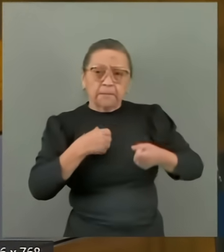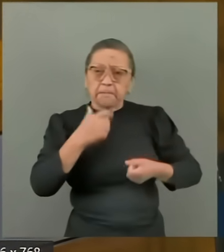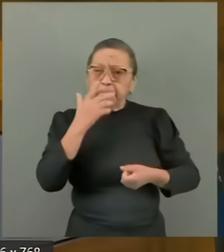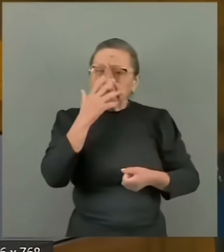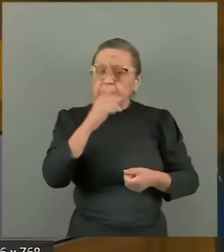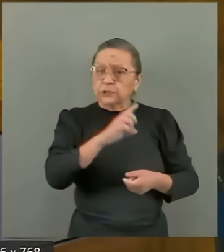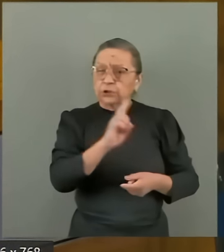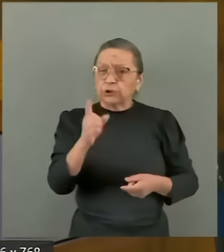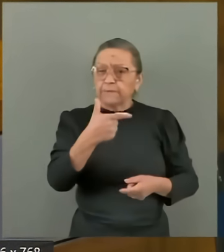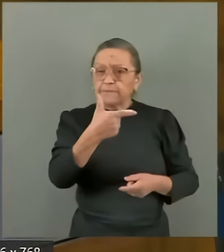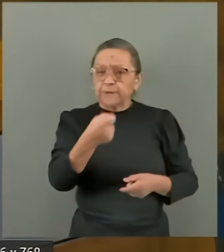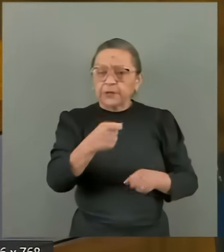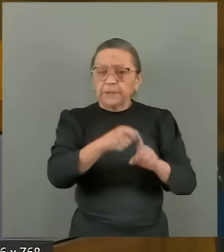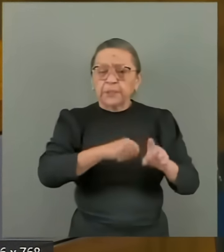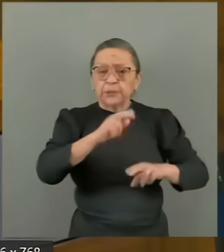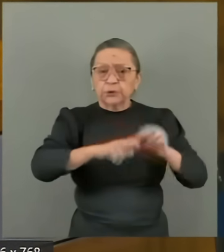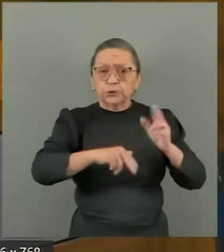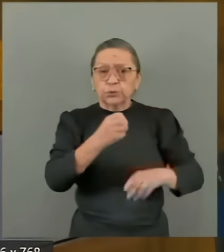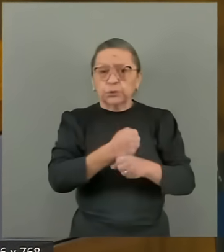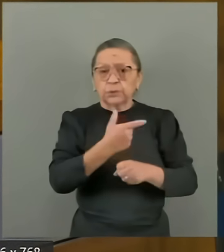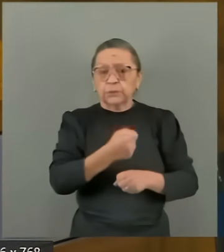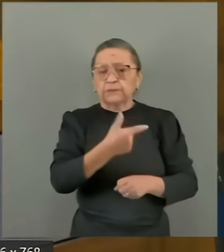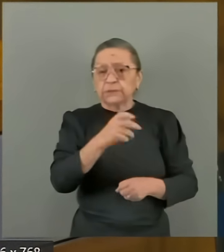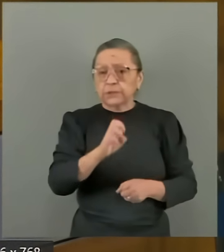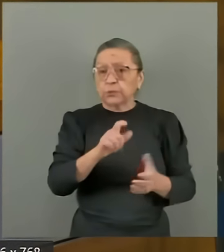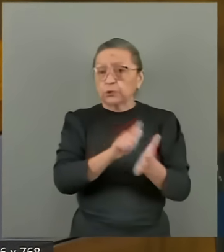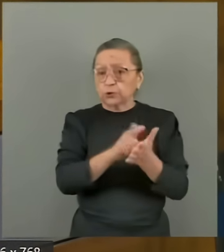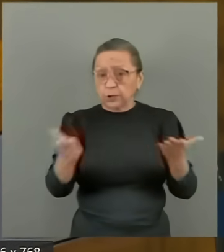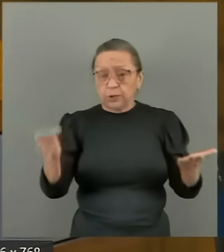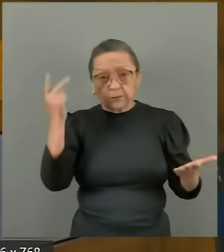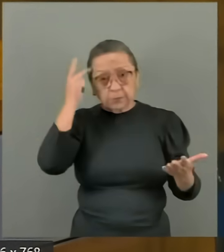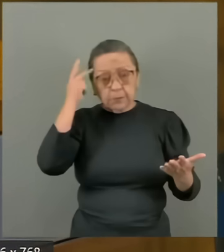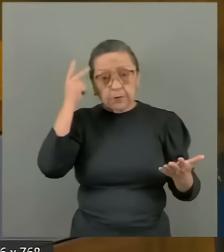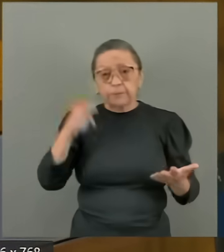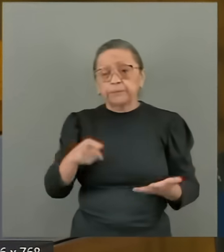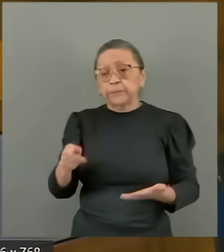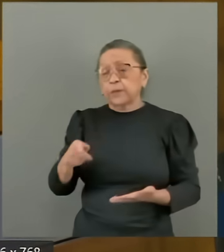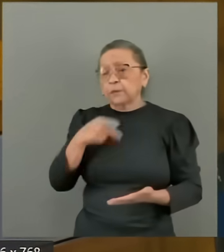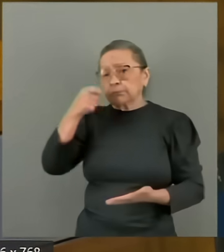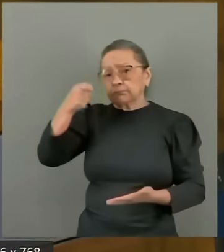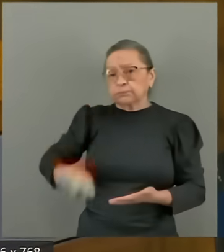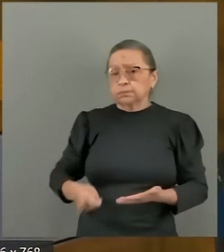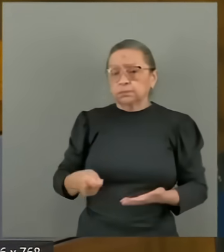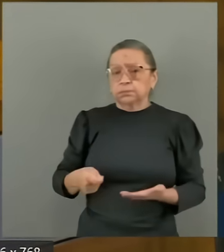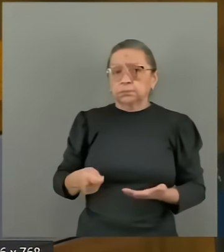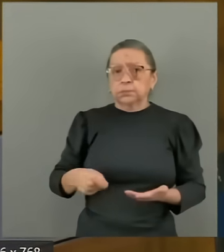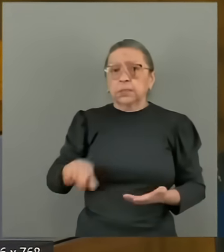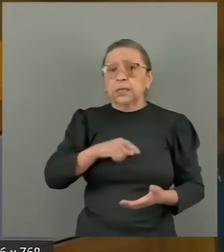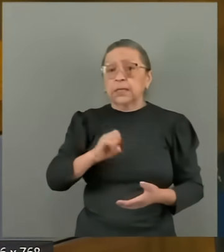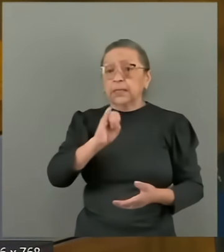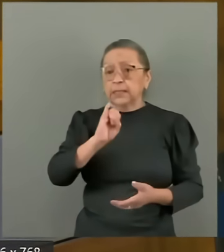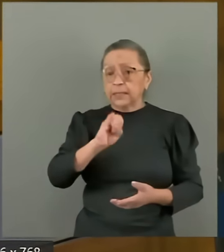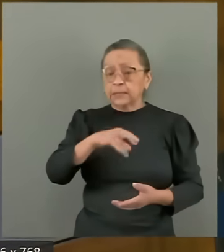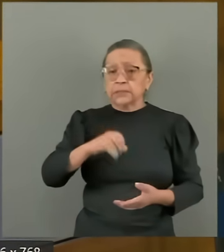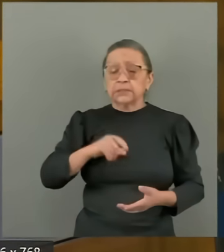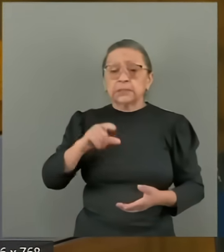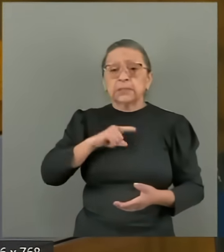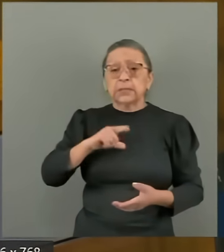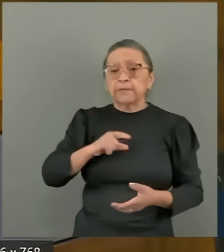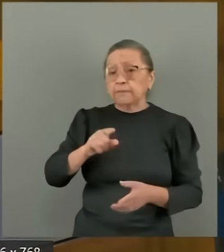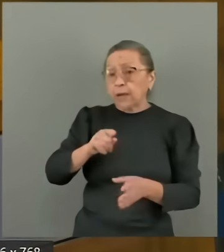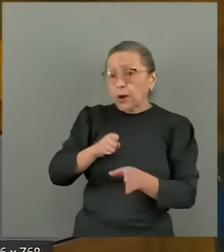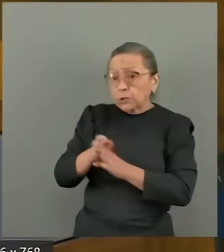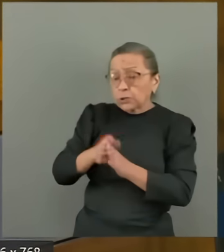dia 20 de junho de 2025, está aqui na Folha de São Paulo, onde ele afirma textualmente o seguinte, que o INSS deu comando para manter